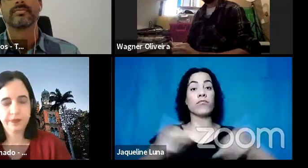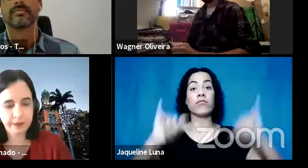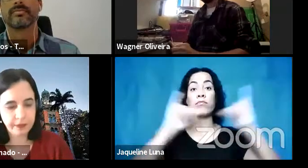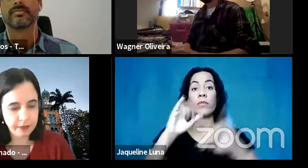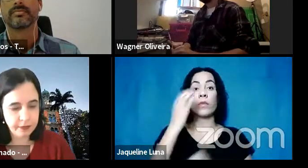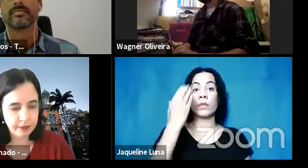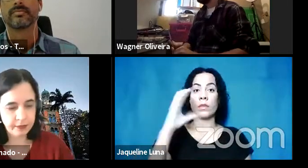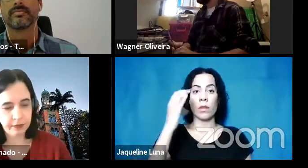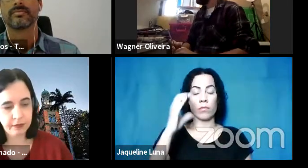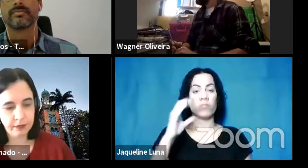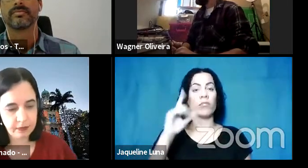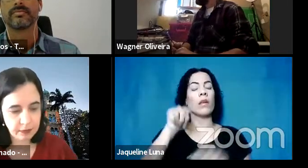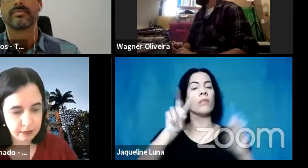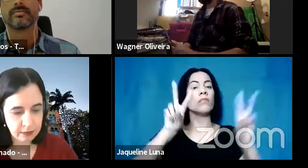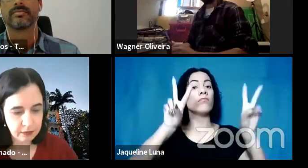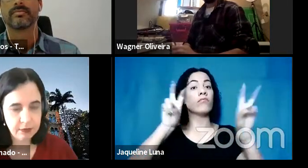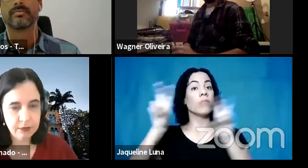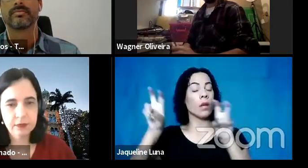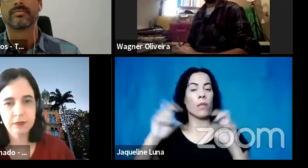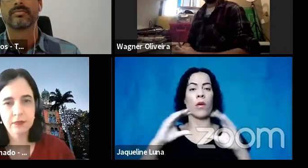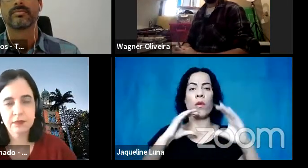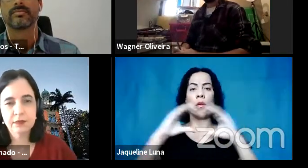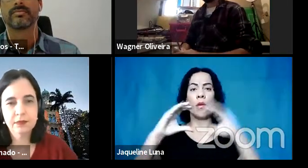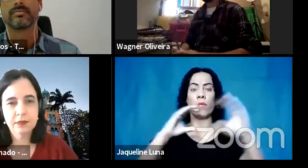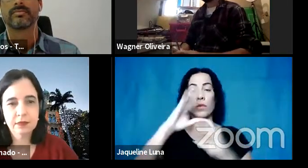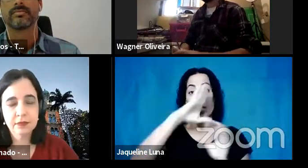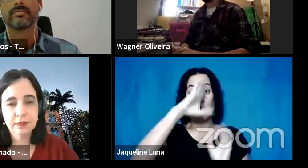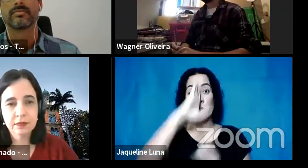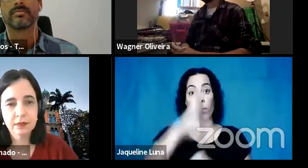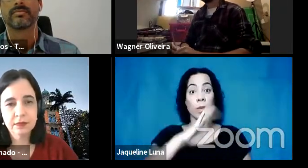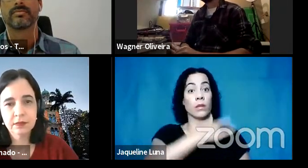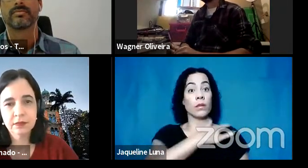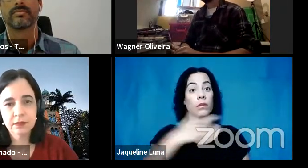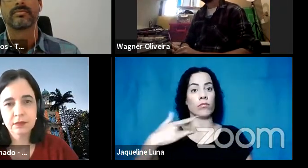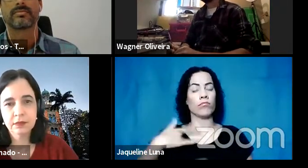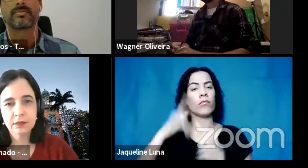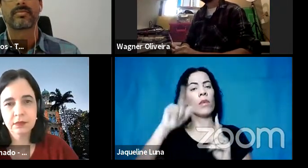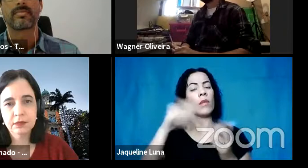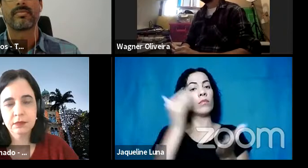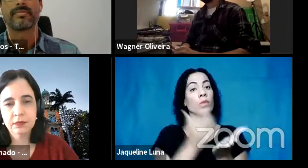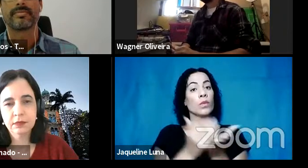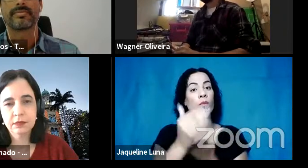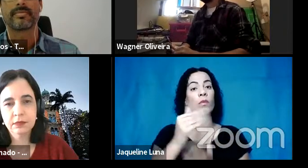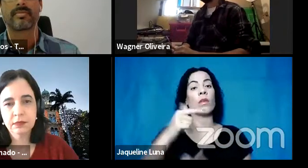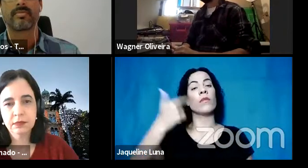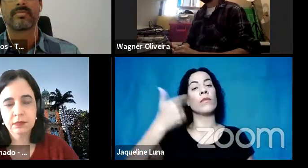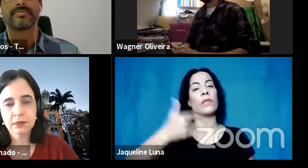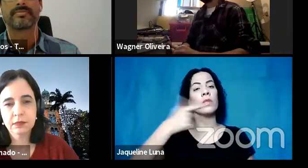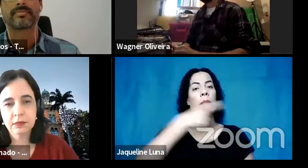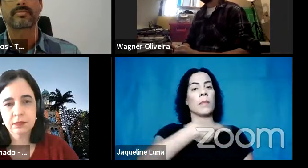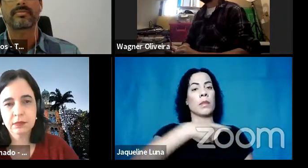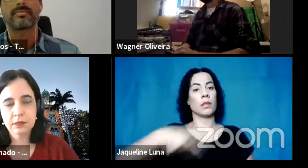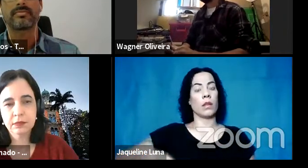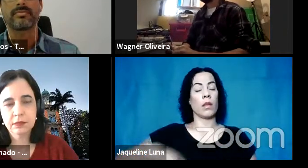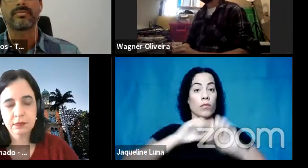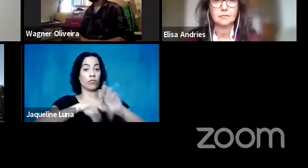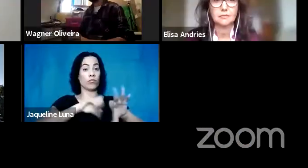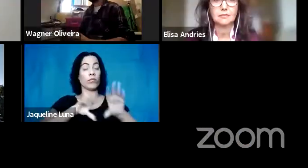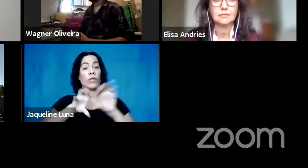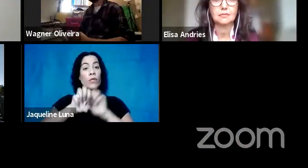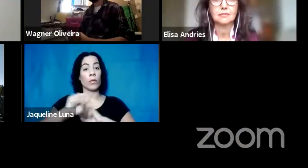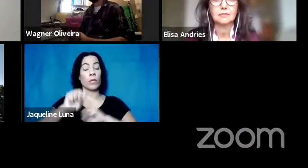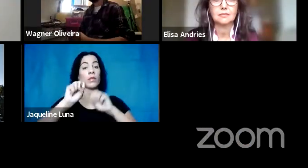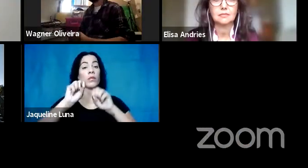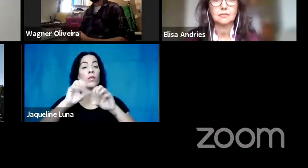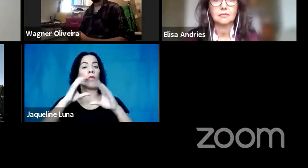científica com o tema Comunicação Pública na Saúde, uma iniciativa da Vice-Presidência de Educação, Informação e